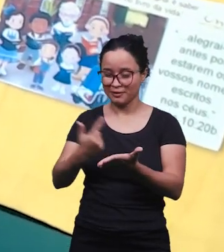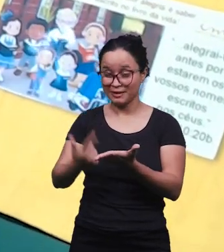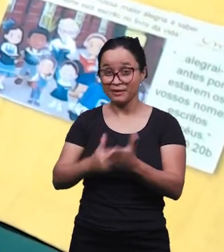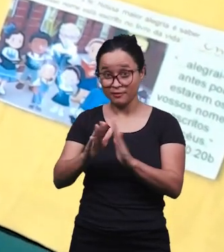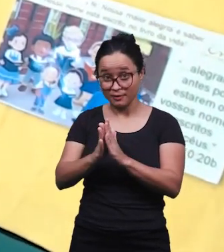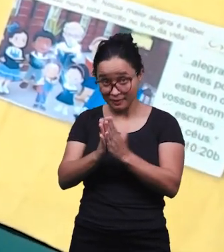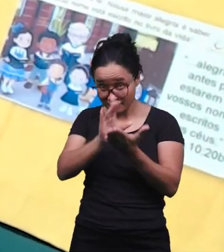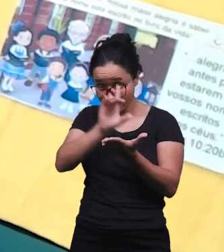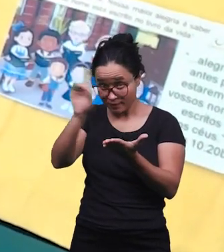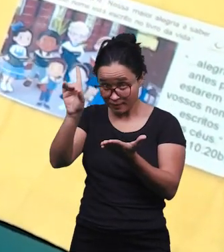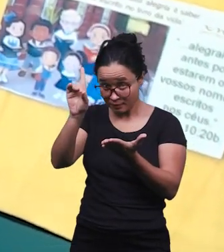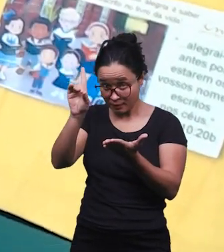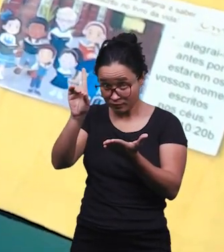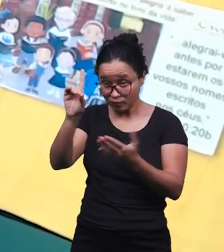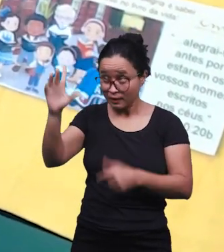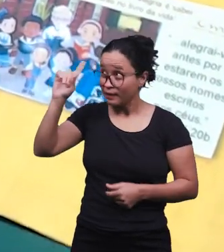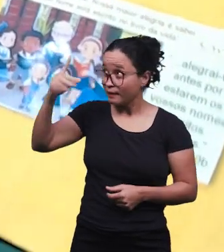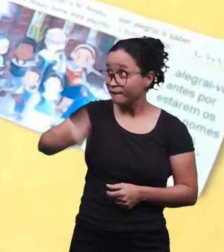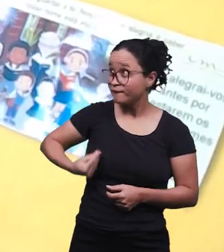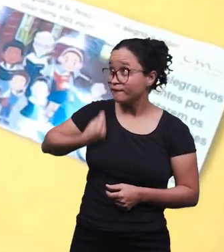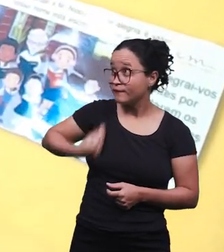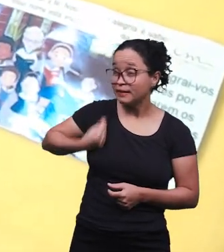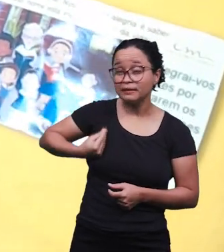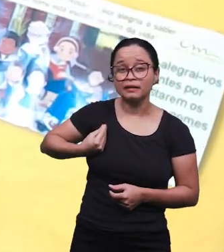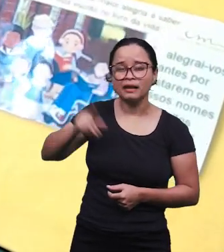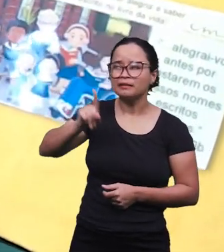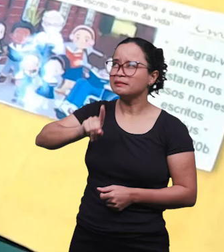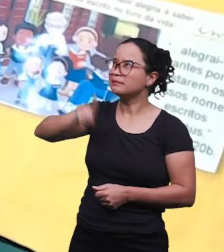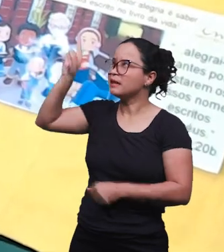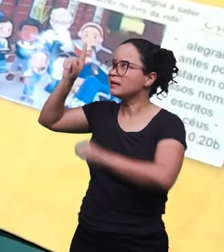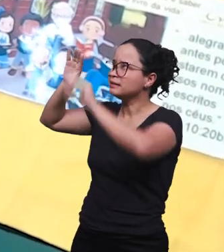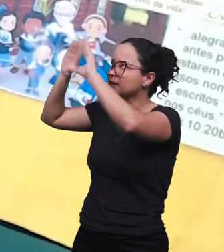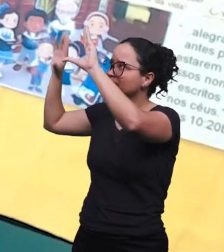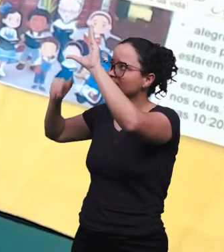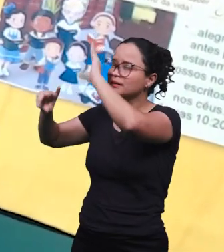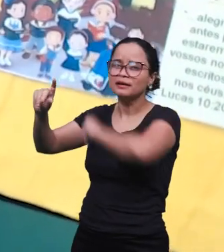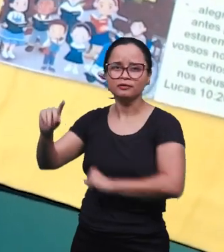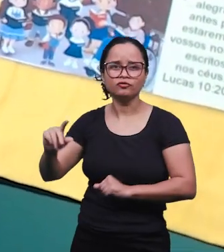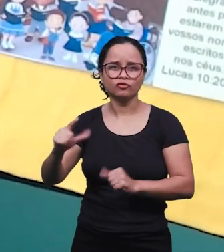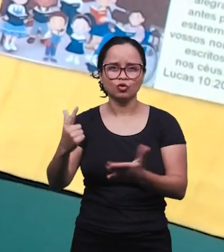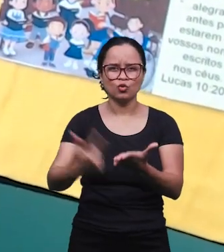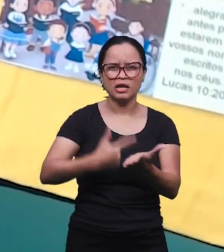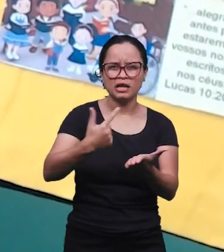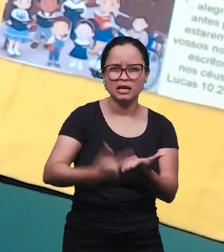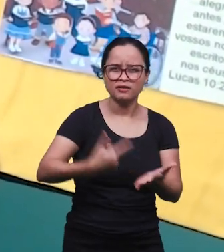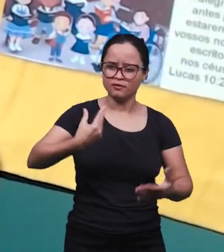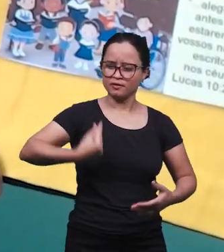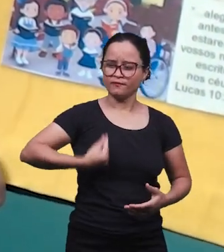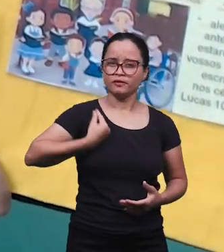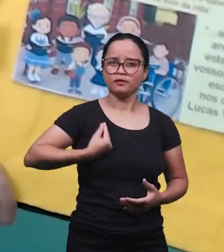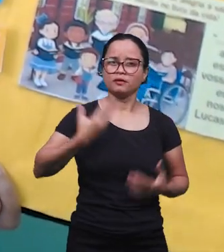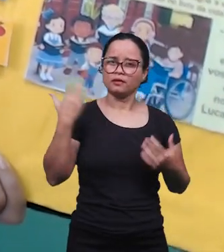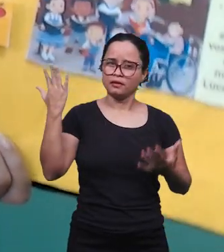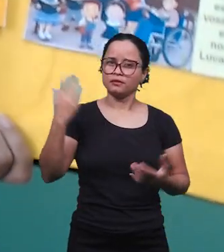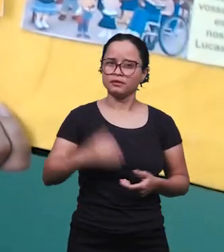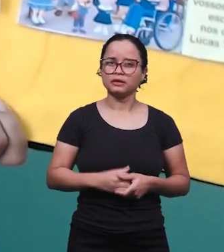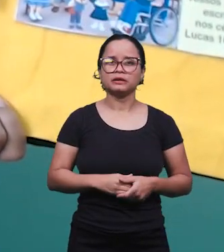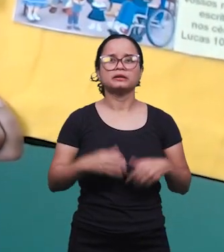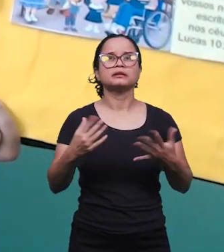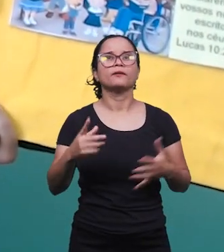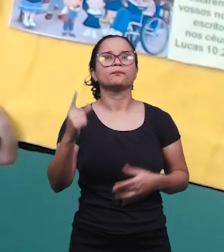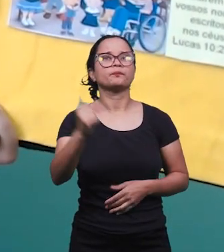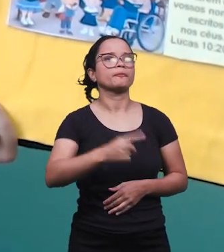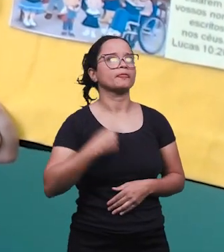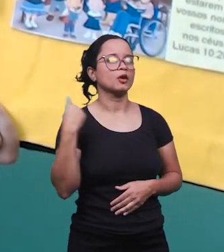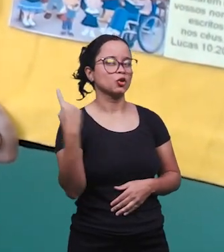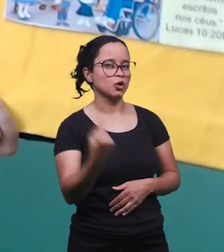vida, está no céu. Isso mesmo, o Senhor Jesus nos garante. Então, sabe o quê? Nós